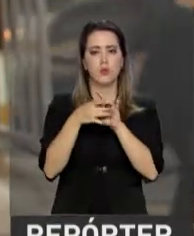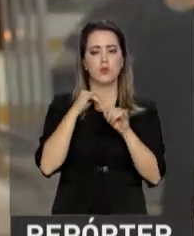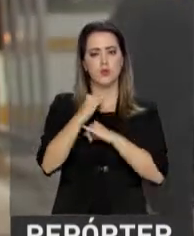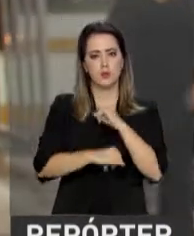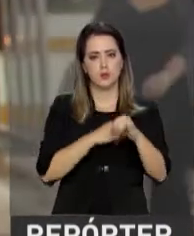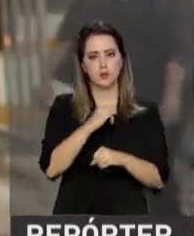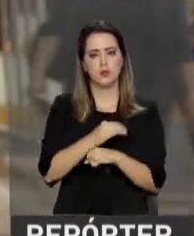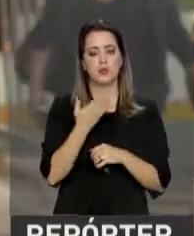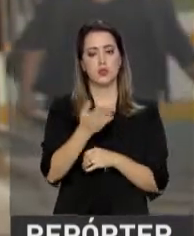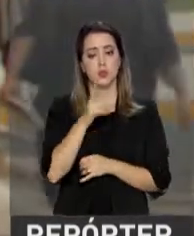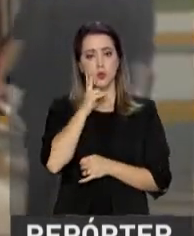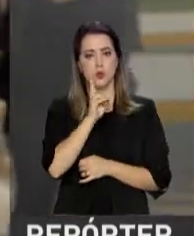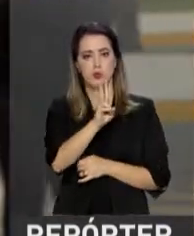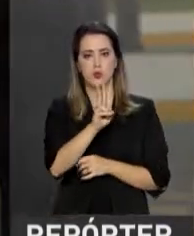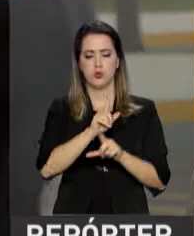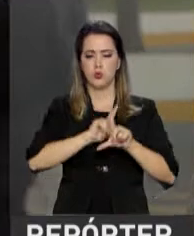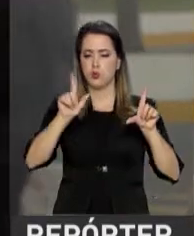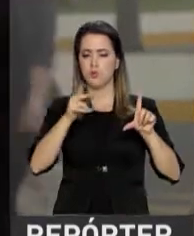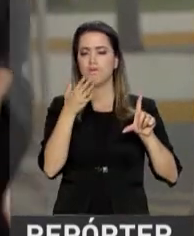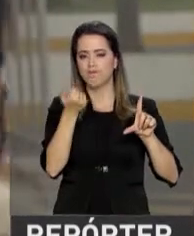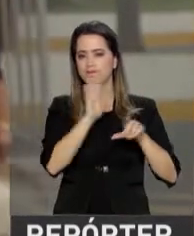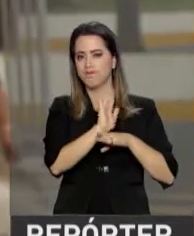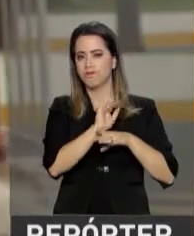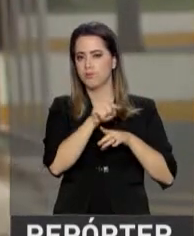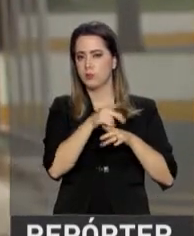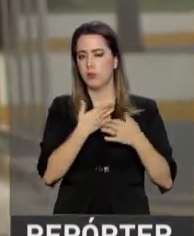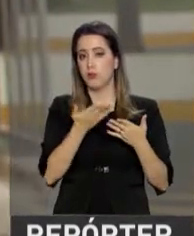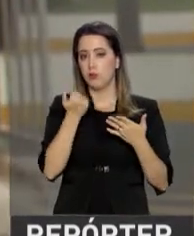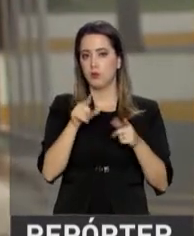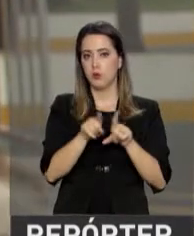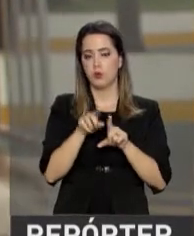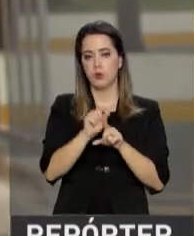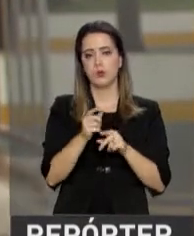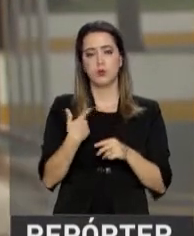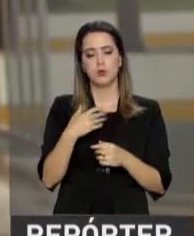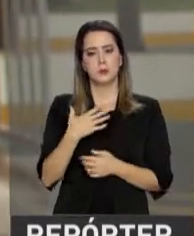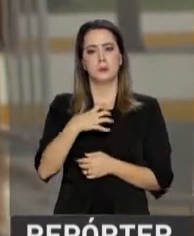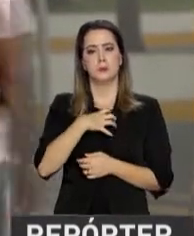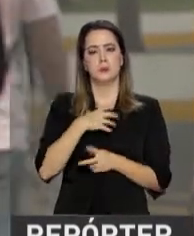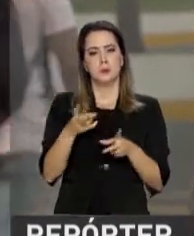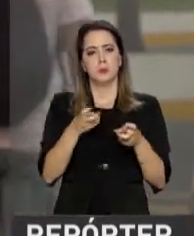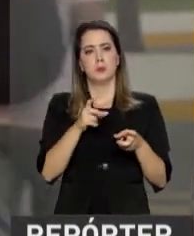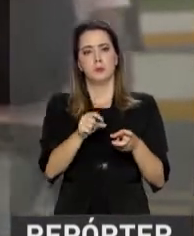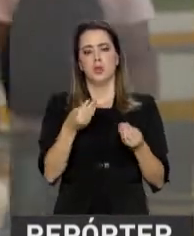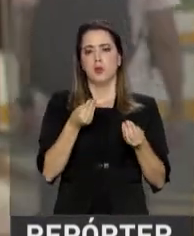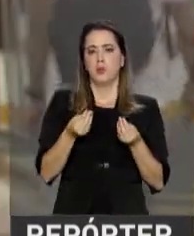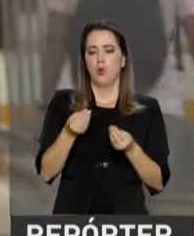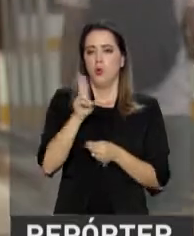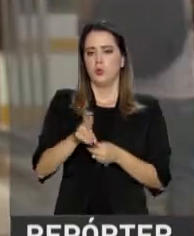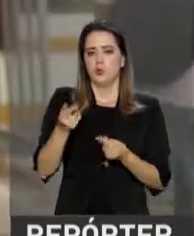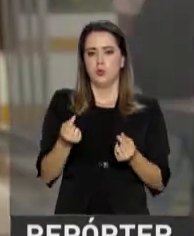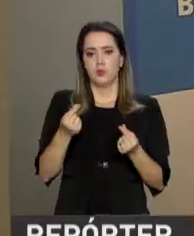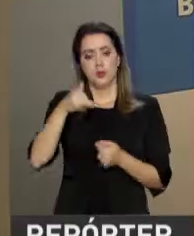como este que assistimos no início da reportagem e ajudar a população atingirá cidadania financeira evitando